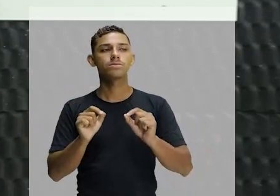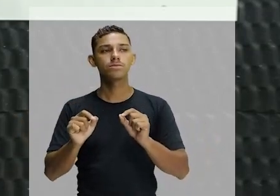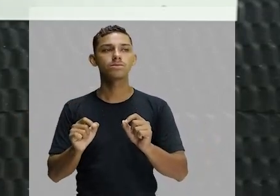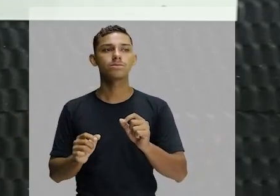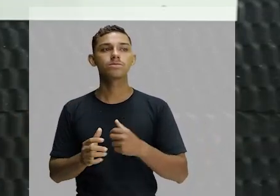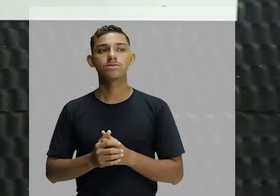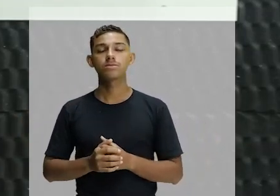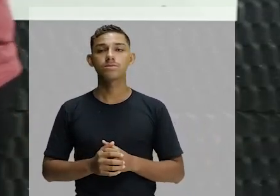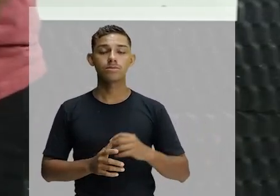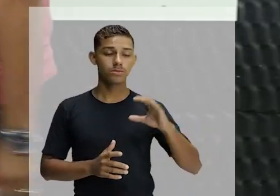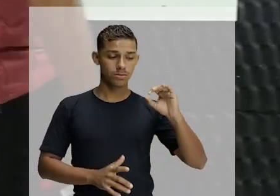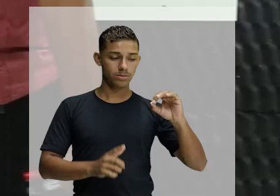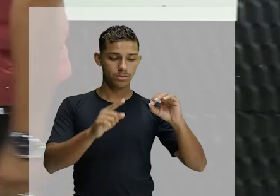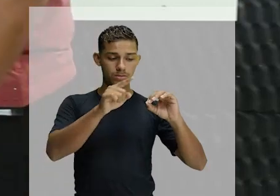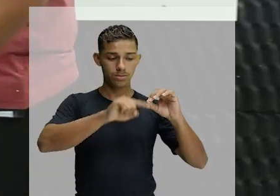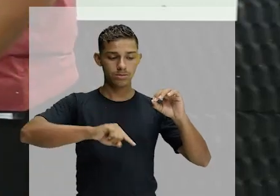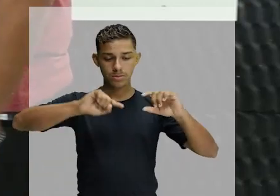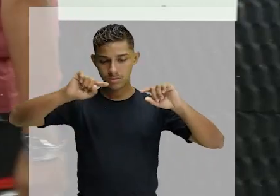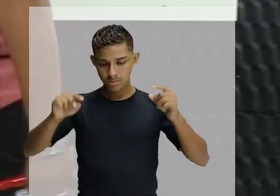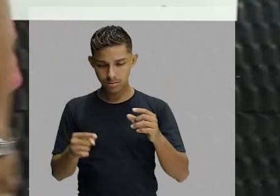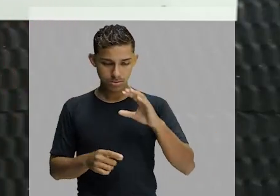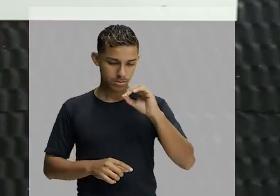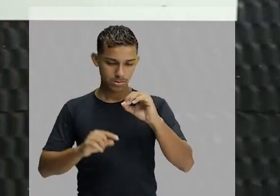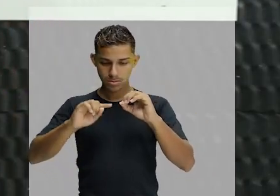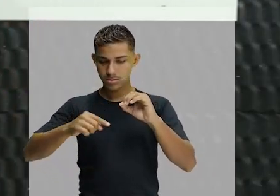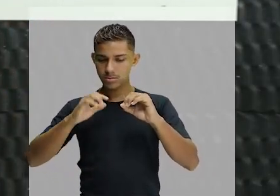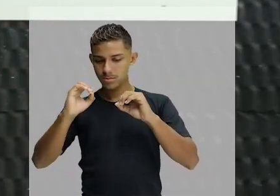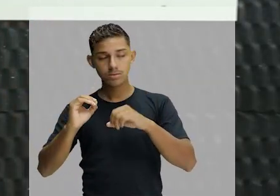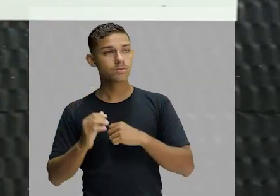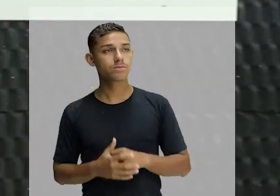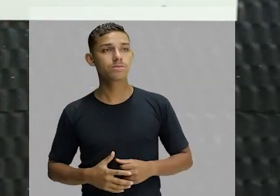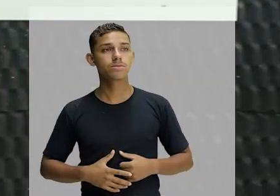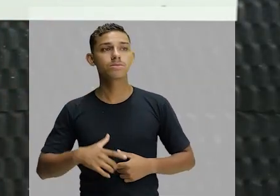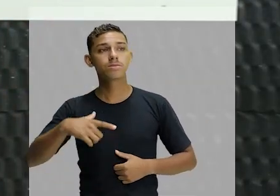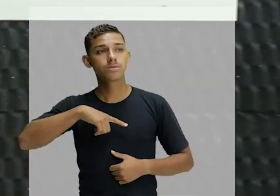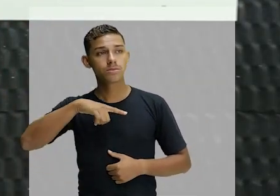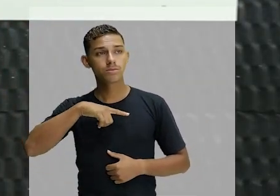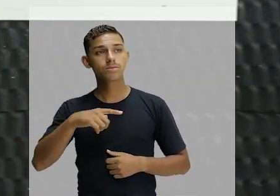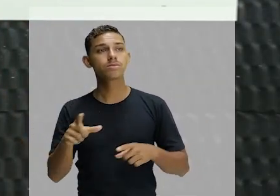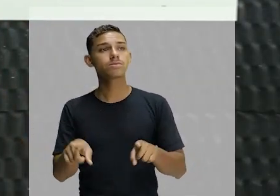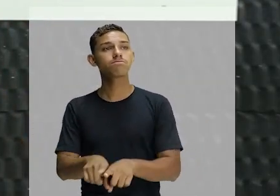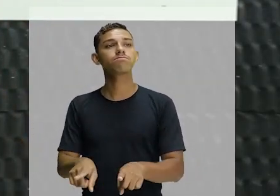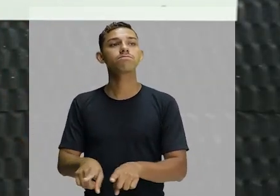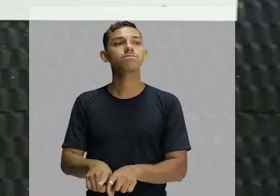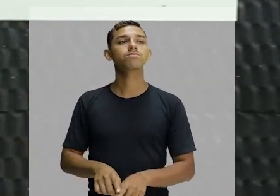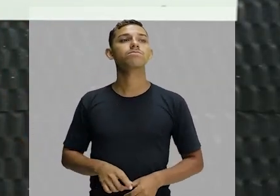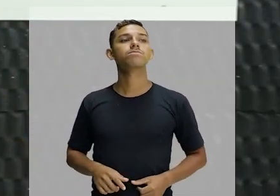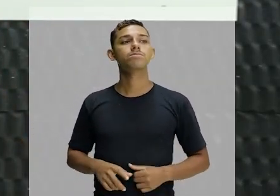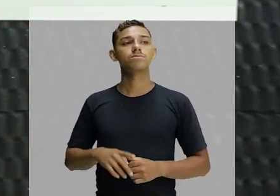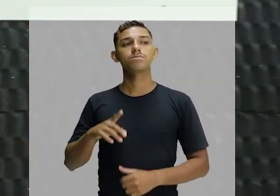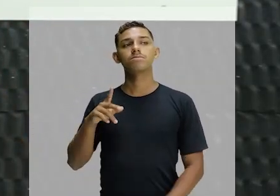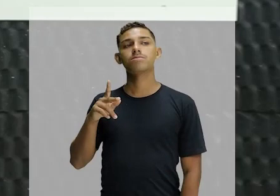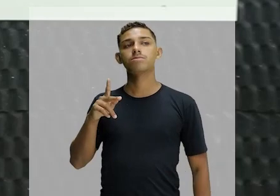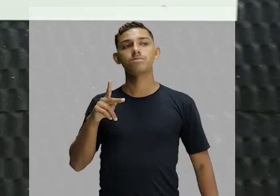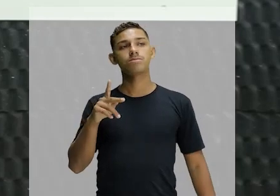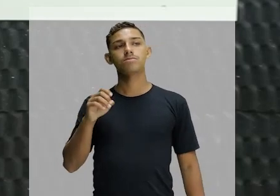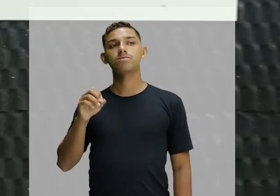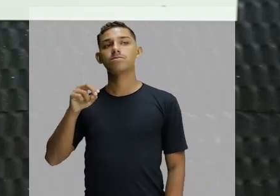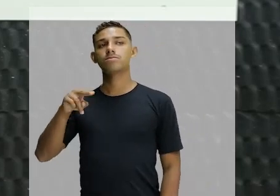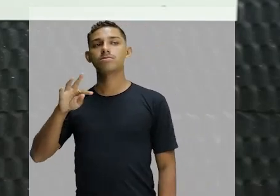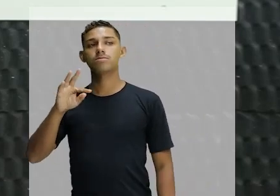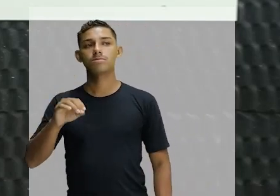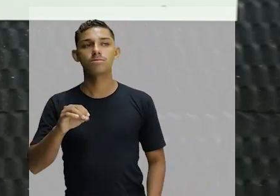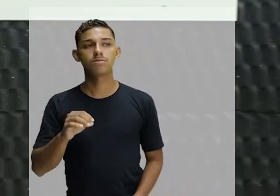origem e passa pelo ponto e tem centro, né? Isso aqui é o